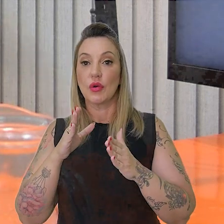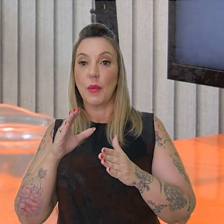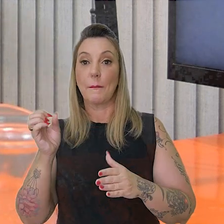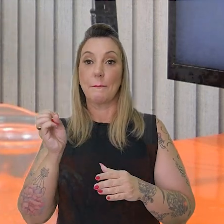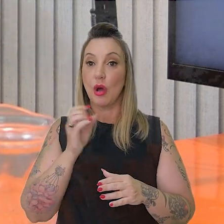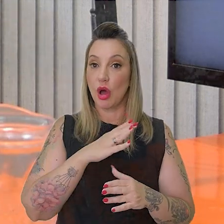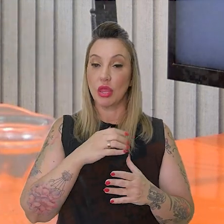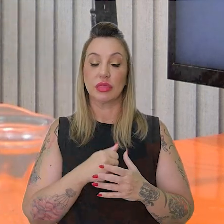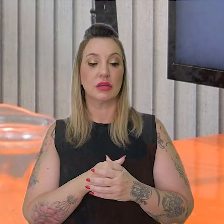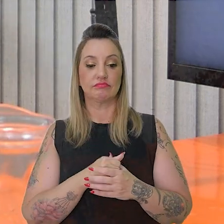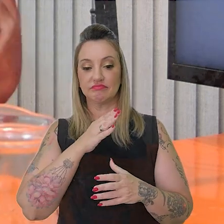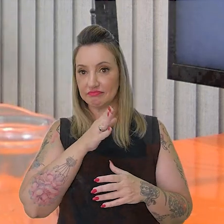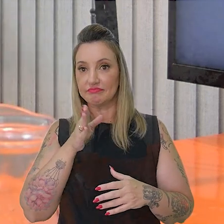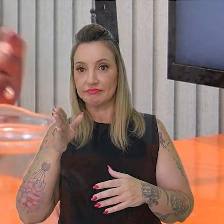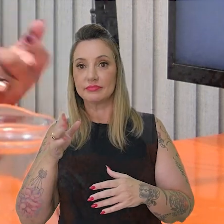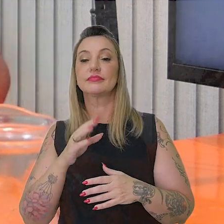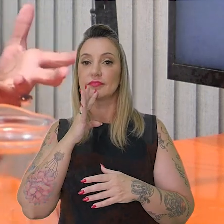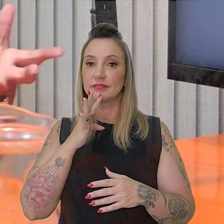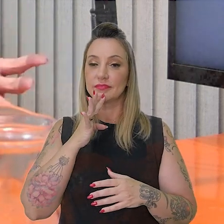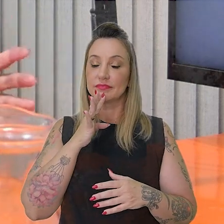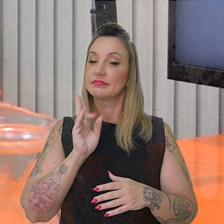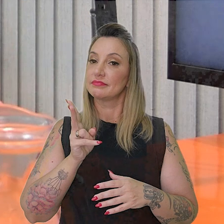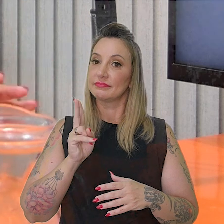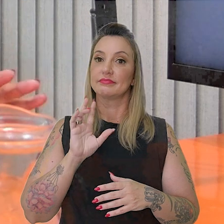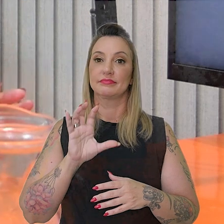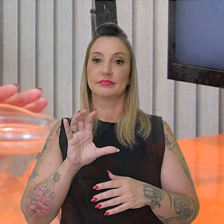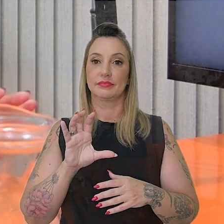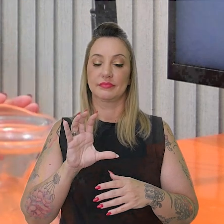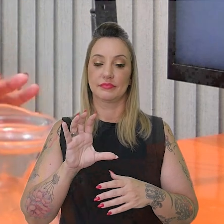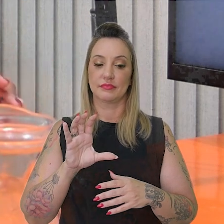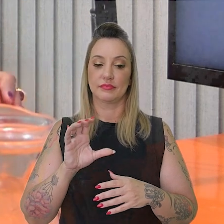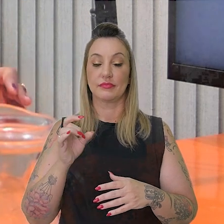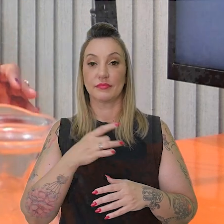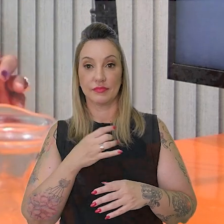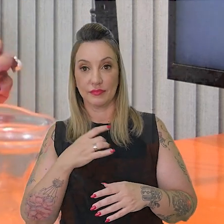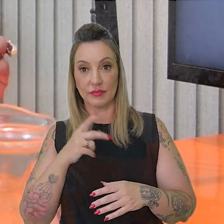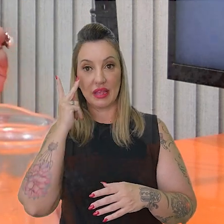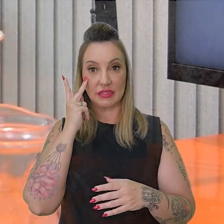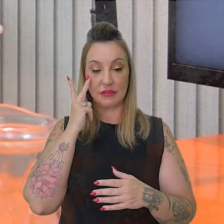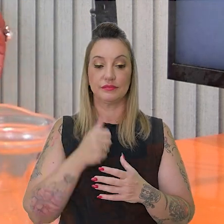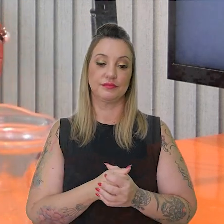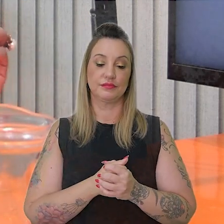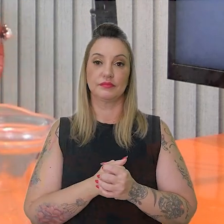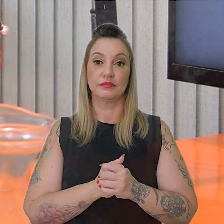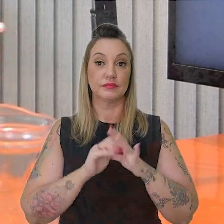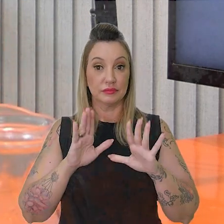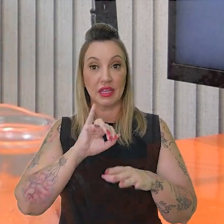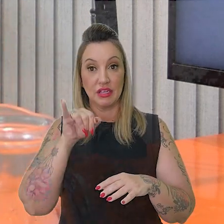de moda fui fui conhecer e mesmo assim mesmo assim ainda com medo de São Paulo